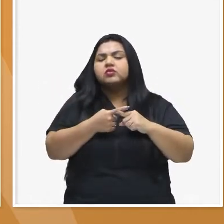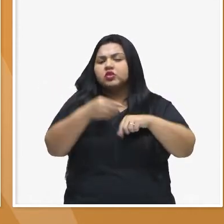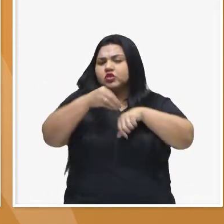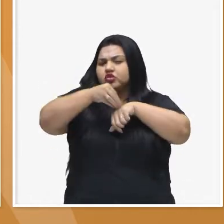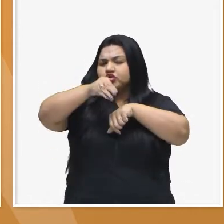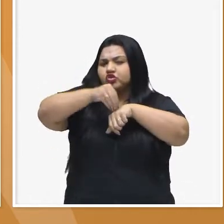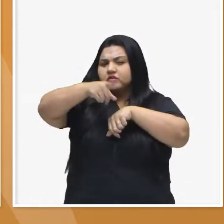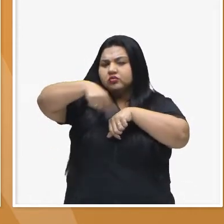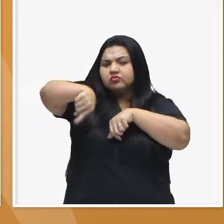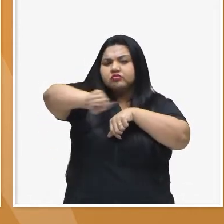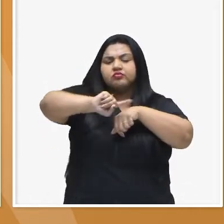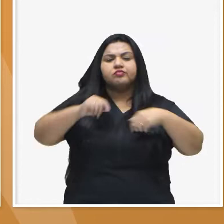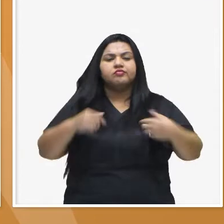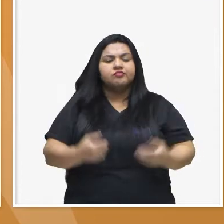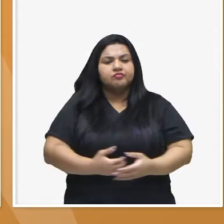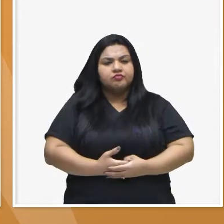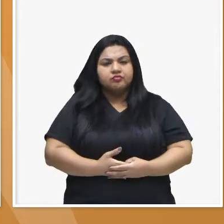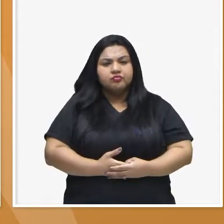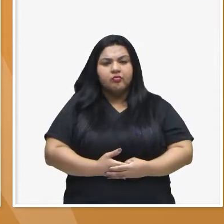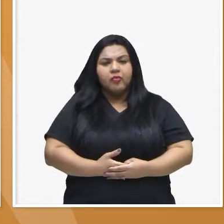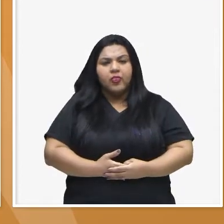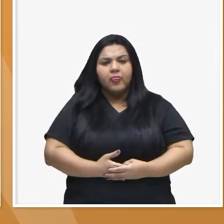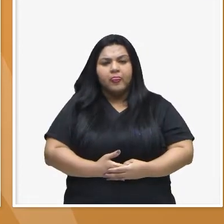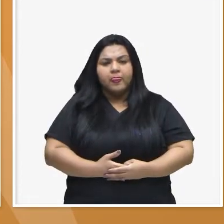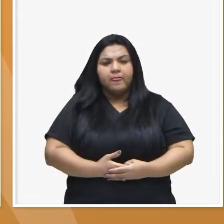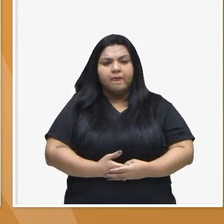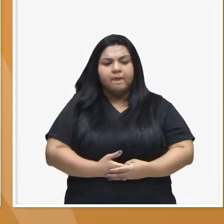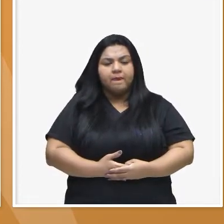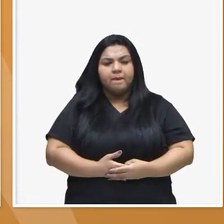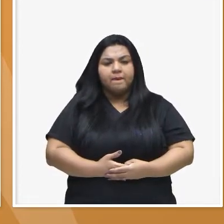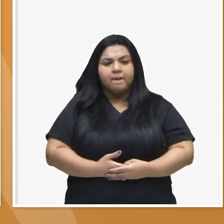vocês. A Fenomenologia do Espírito.